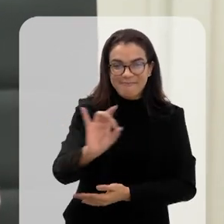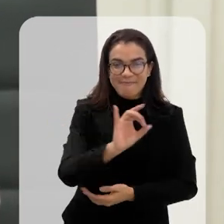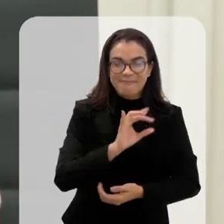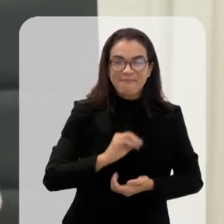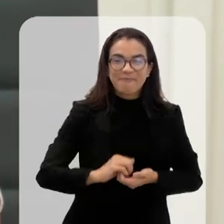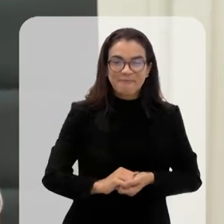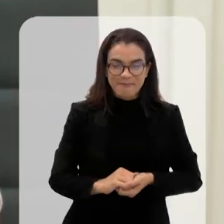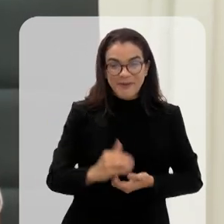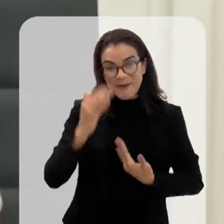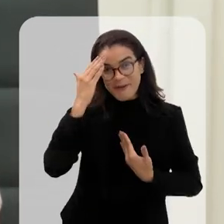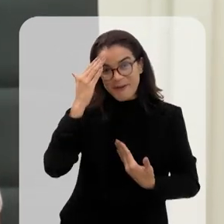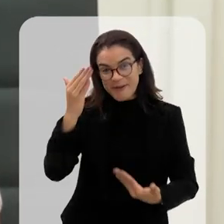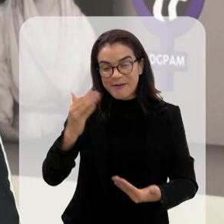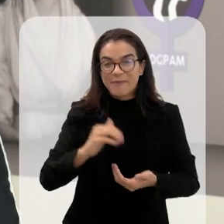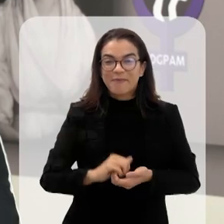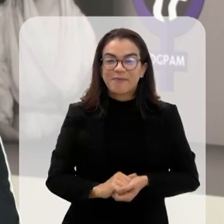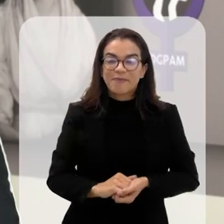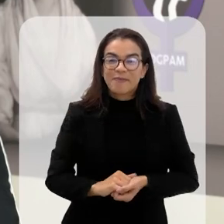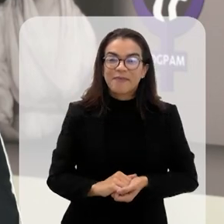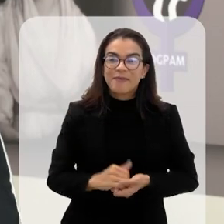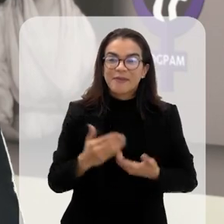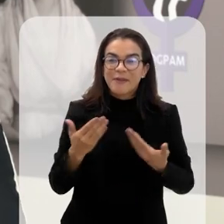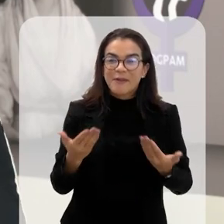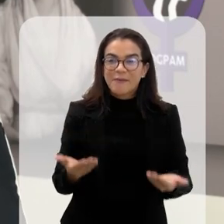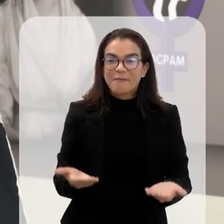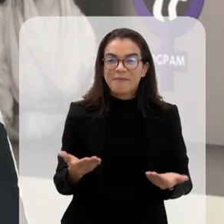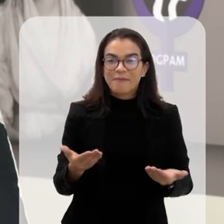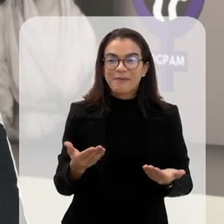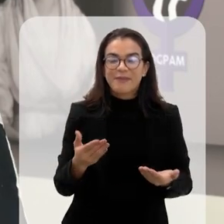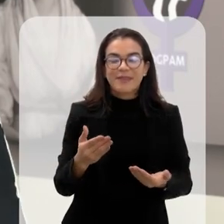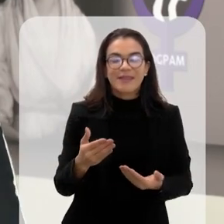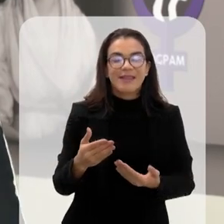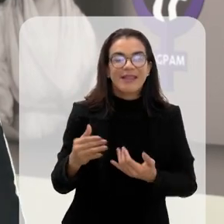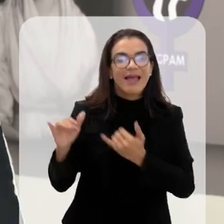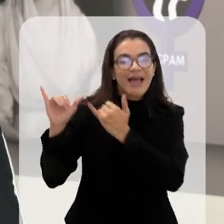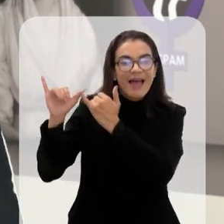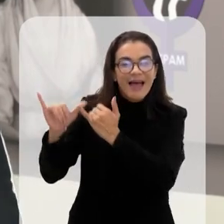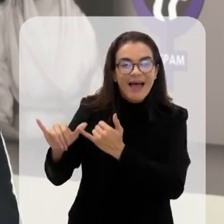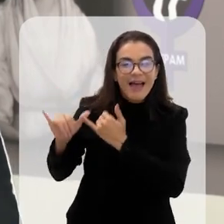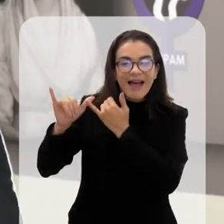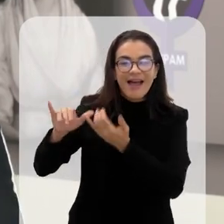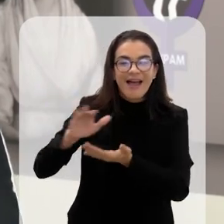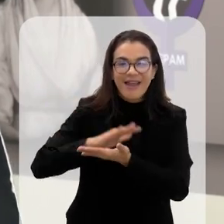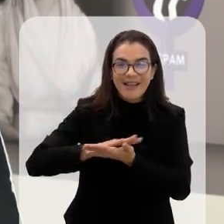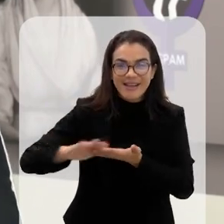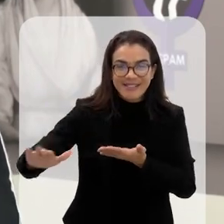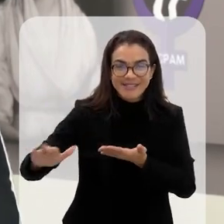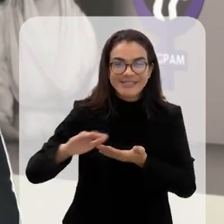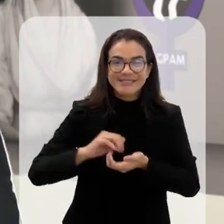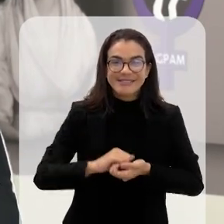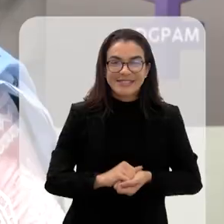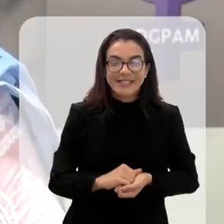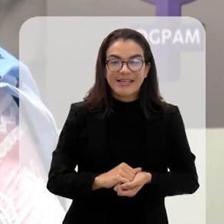nossas instituições. Muito obrigada. Conte Devidasi Hare Krishna da ISKCON.